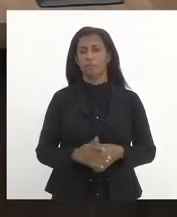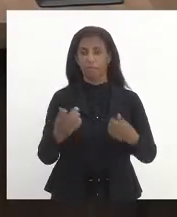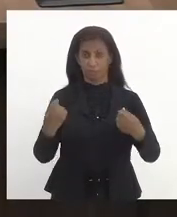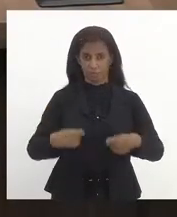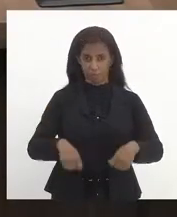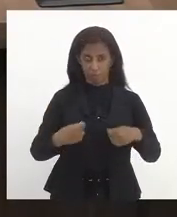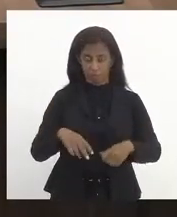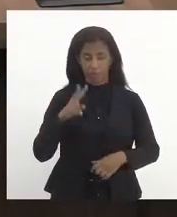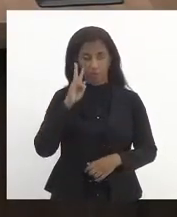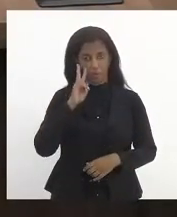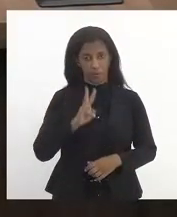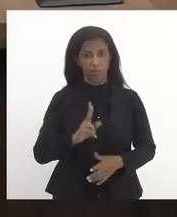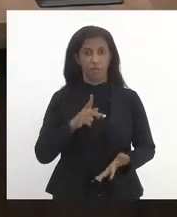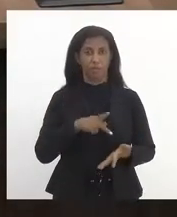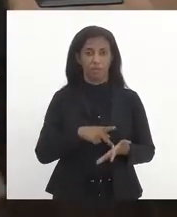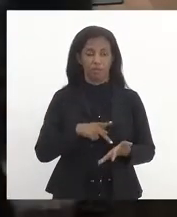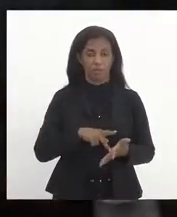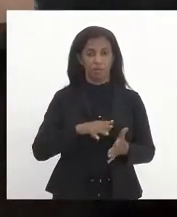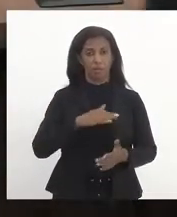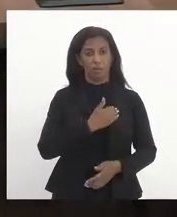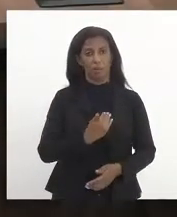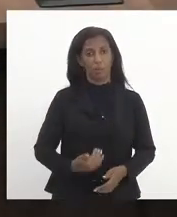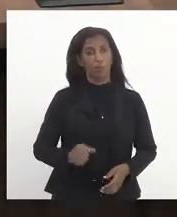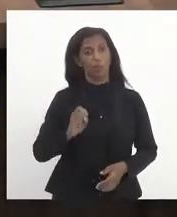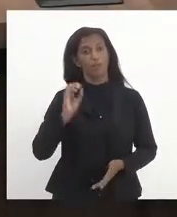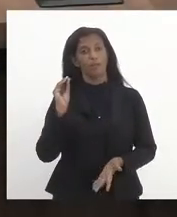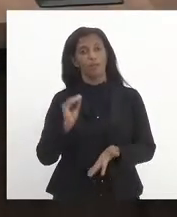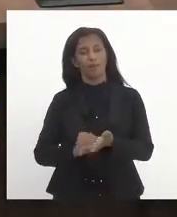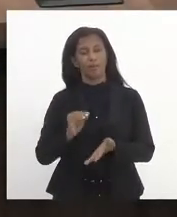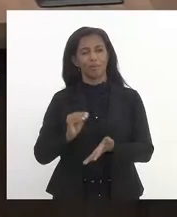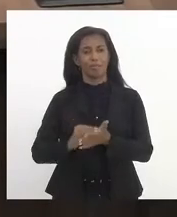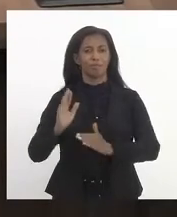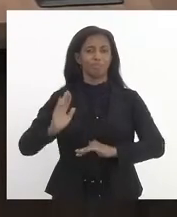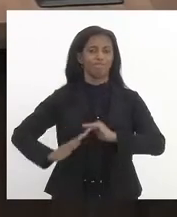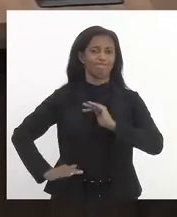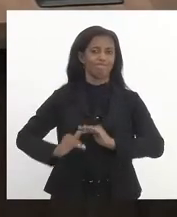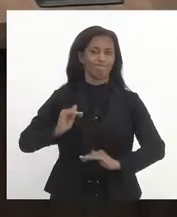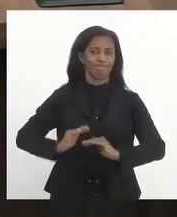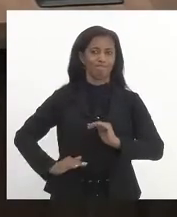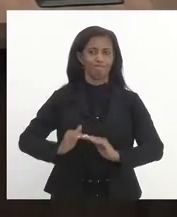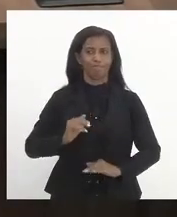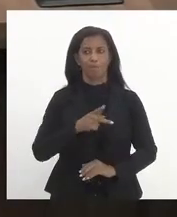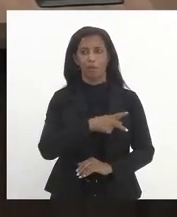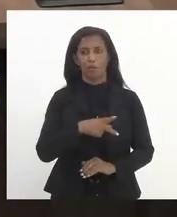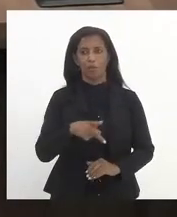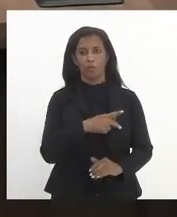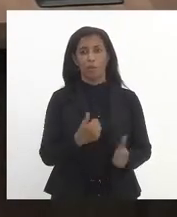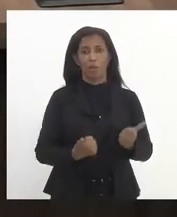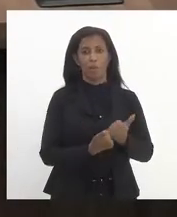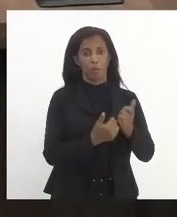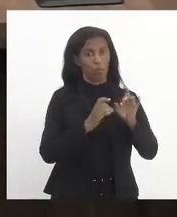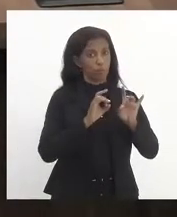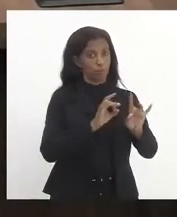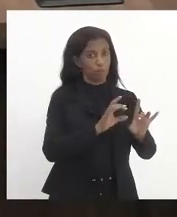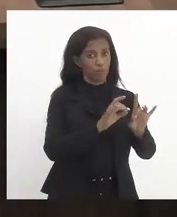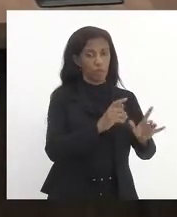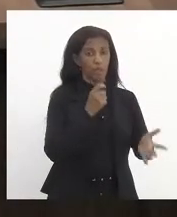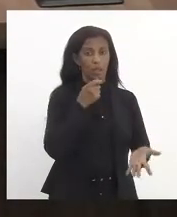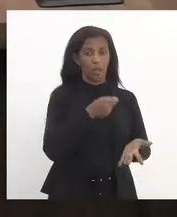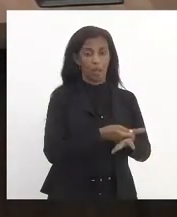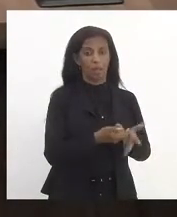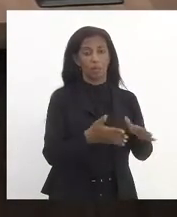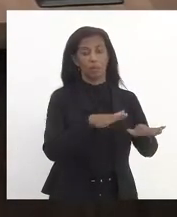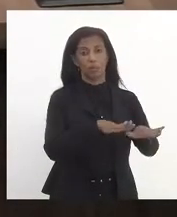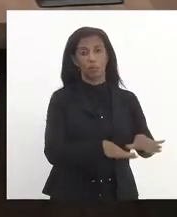vê, tanto nas escolas públicas, a falta de profissionais, a falta do profissional de apoio especializado que garanta a